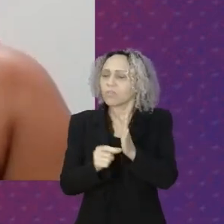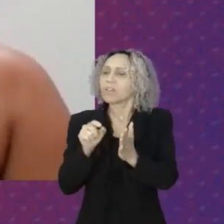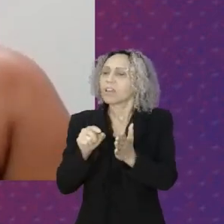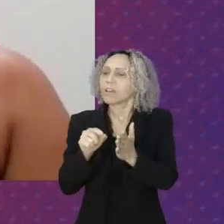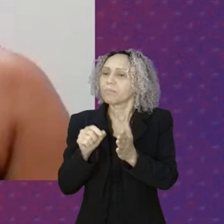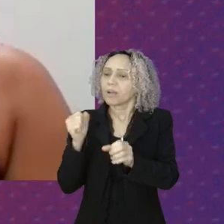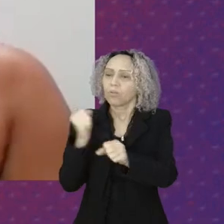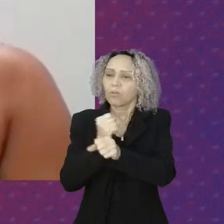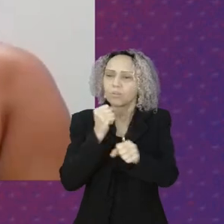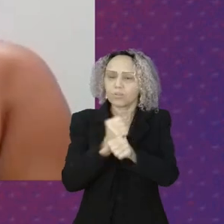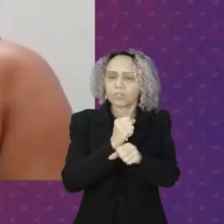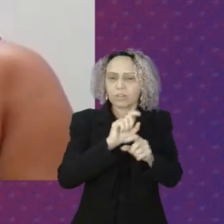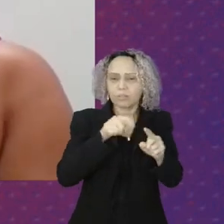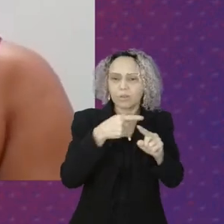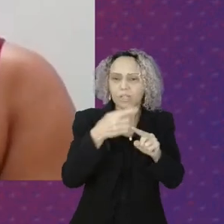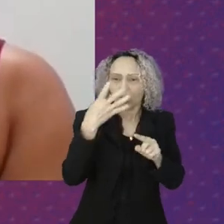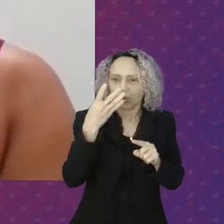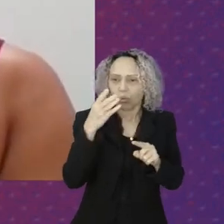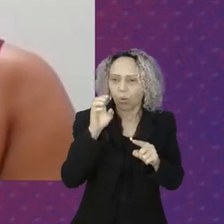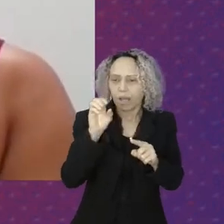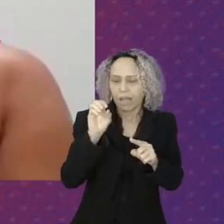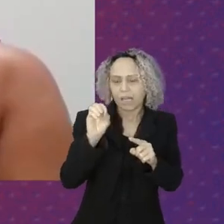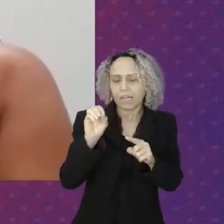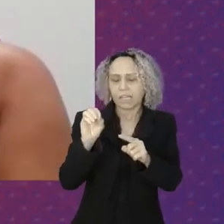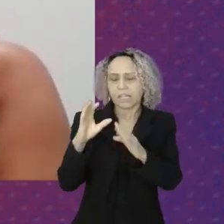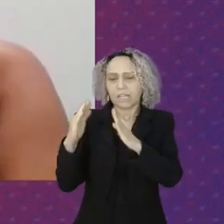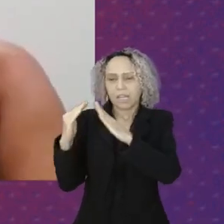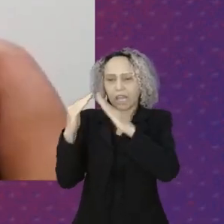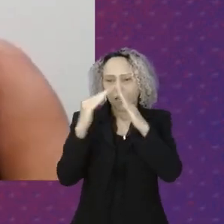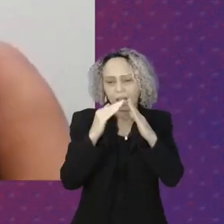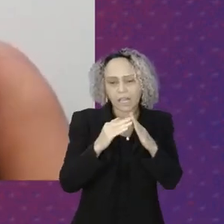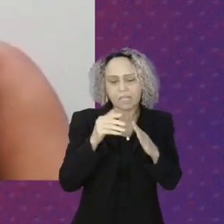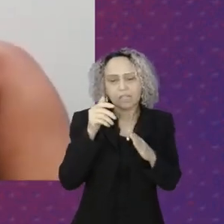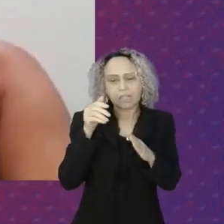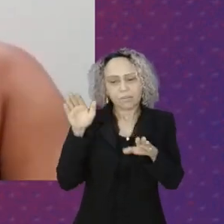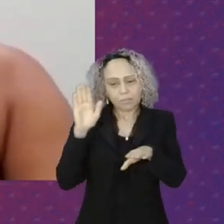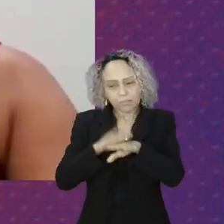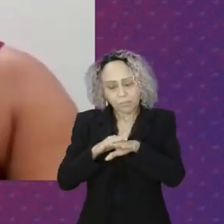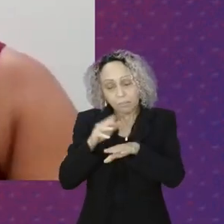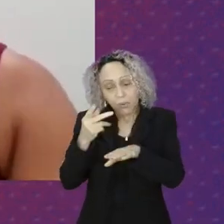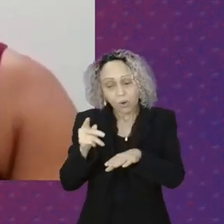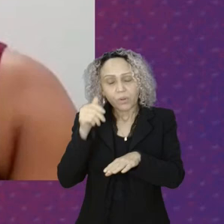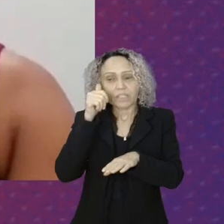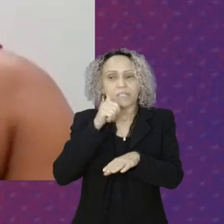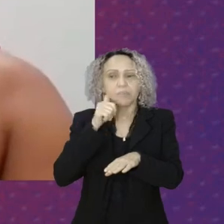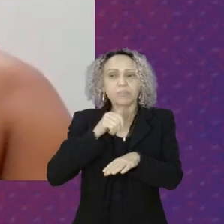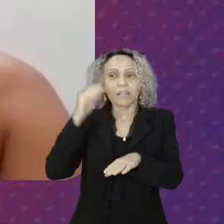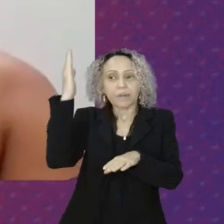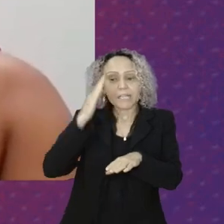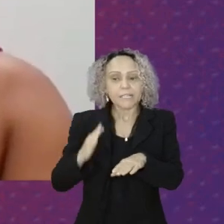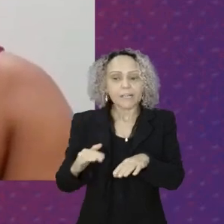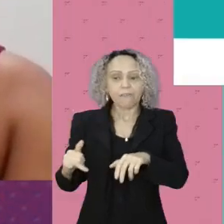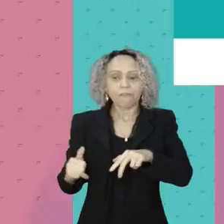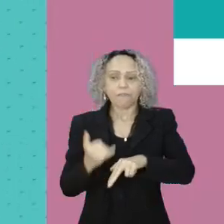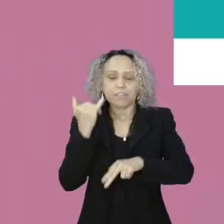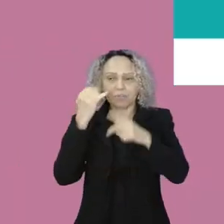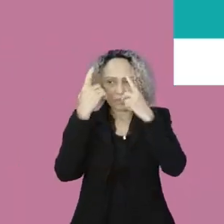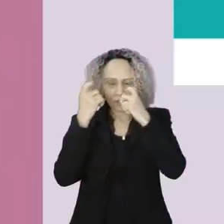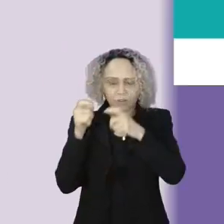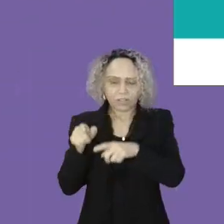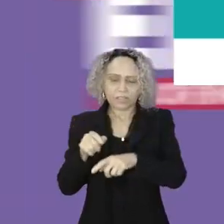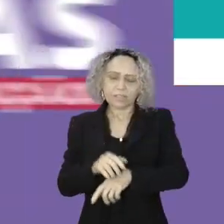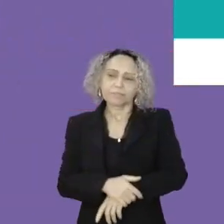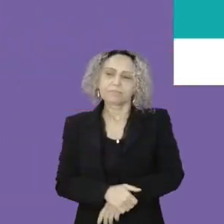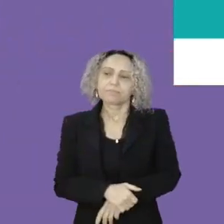nacional. Uma outra entrega concreta que a gente já iniciou foi de viaturas para as patrulhas Marias da